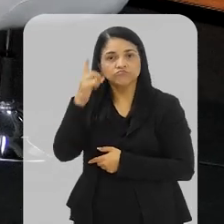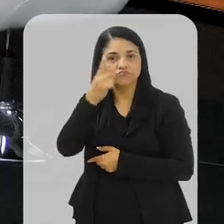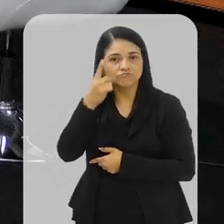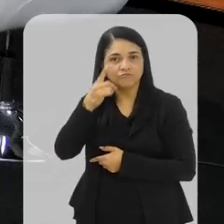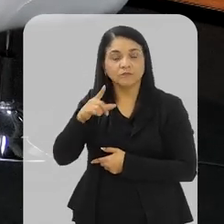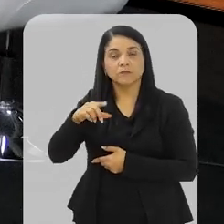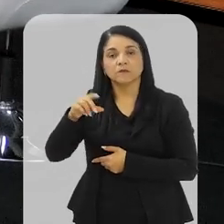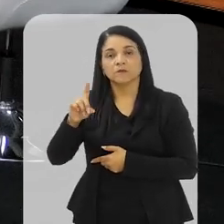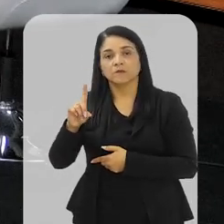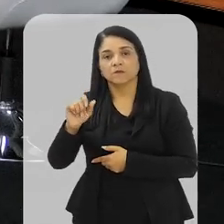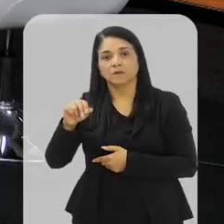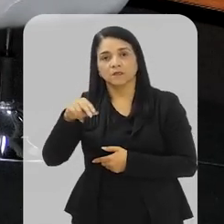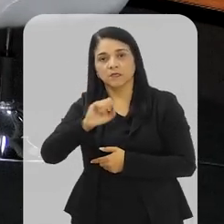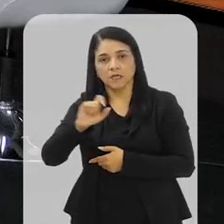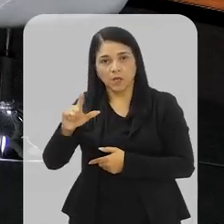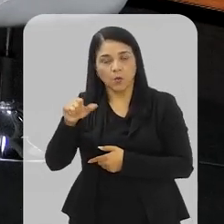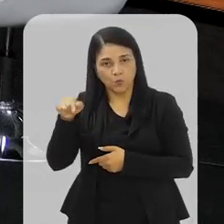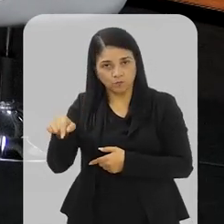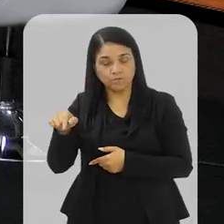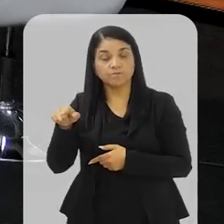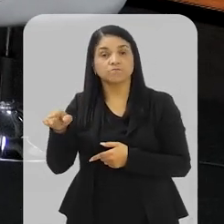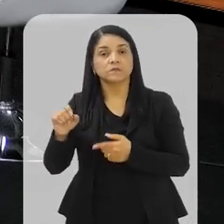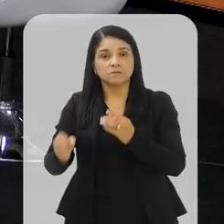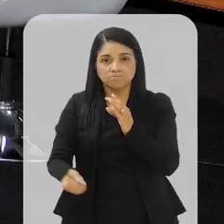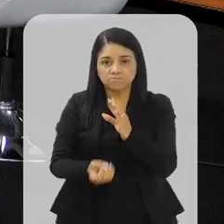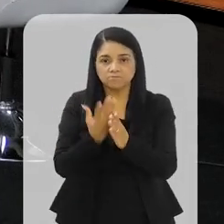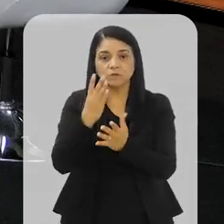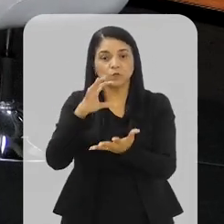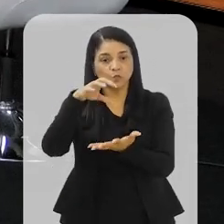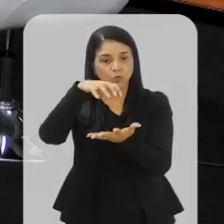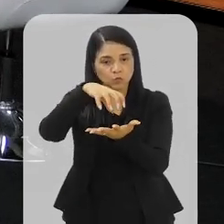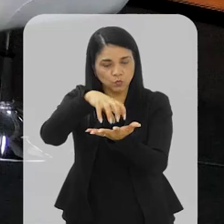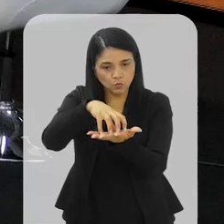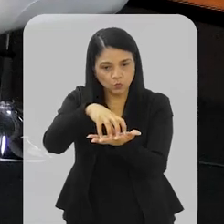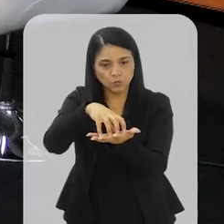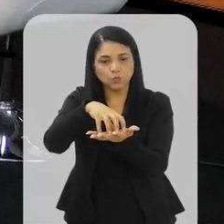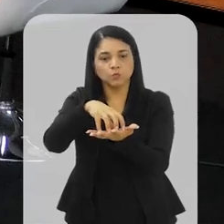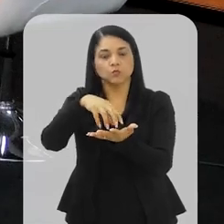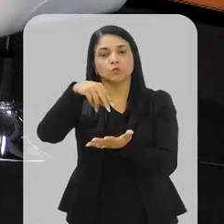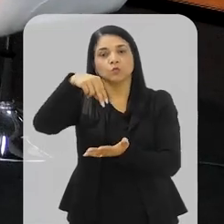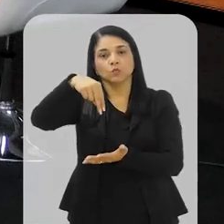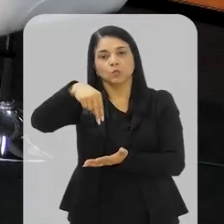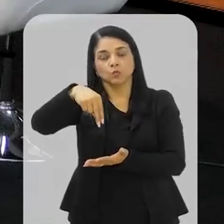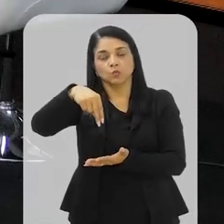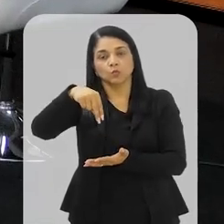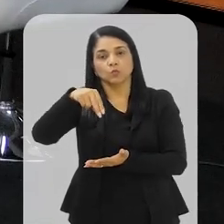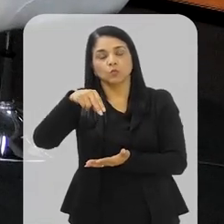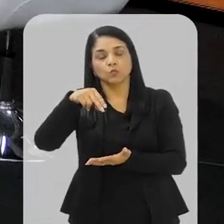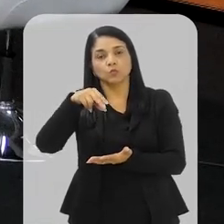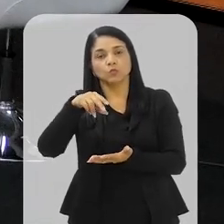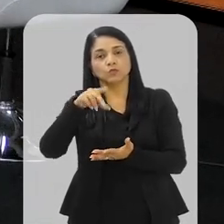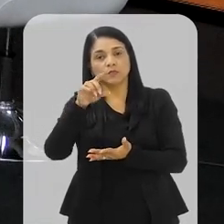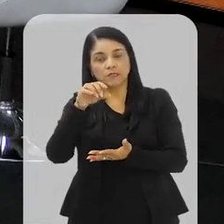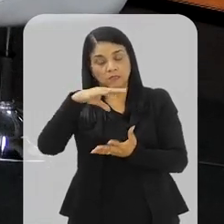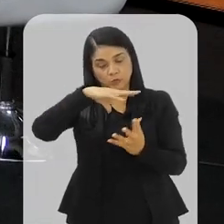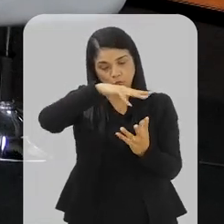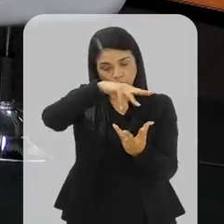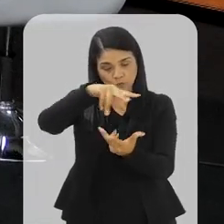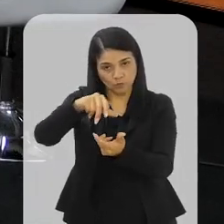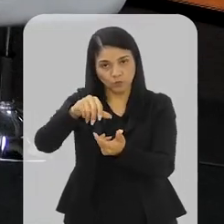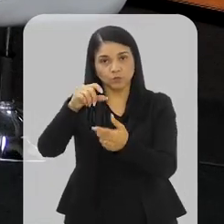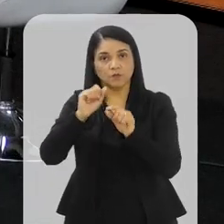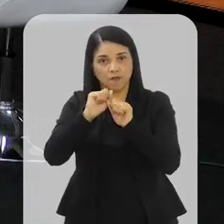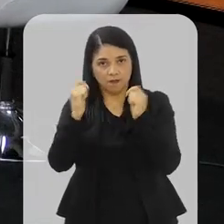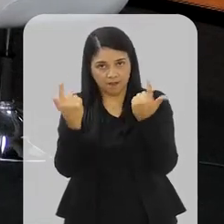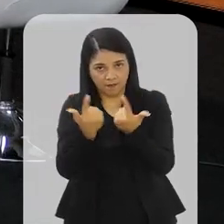librelon Ele criou ele liderou a criação do núcleo de relações internacionais aqui da lerg então eu gostaria de saber do Senhor